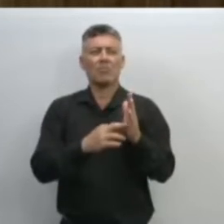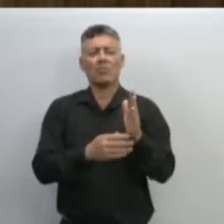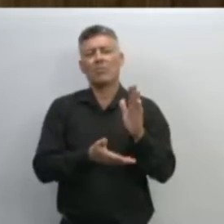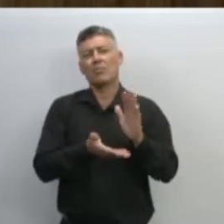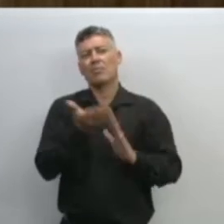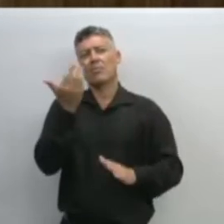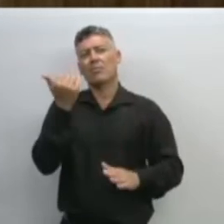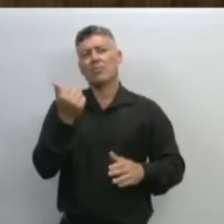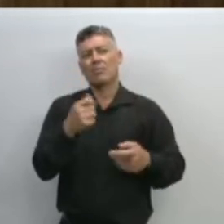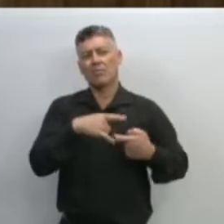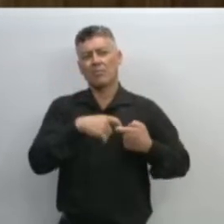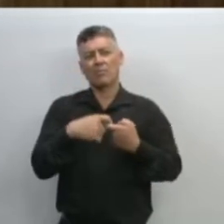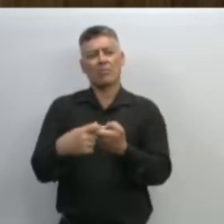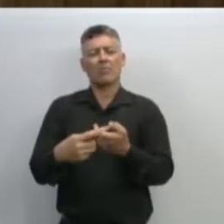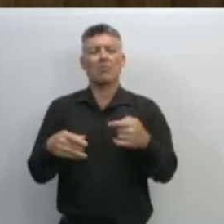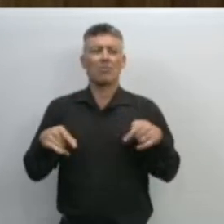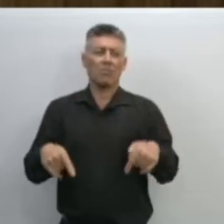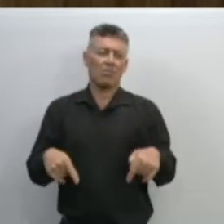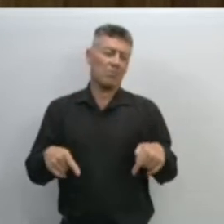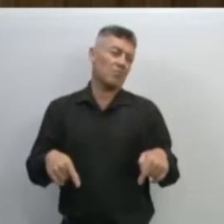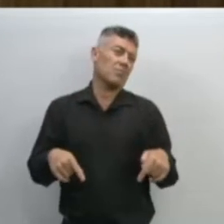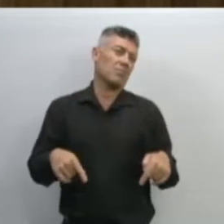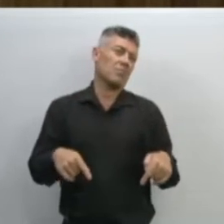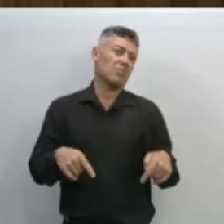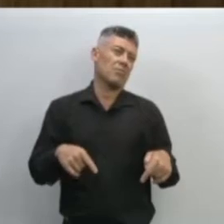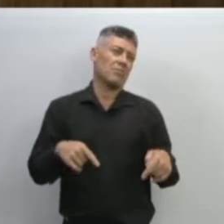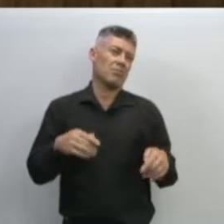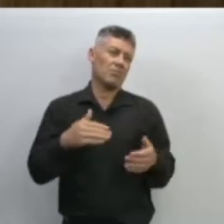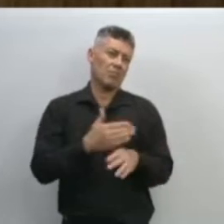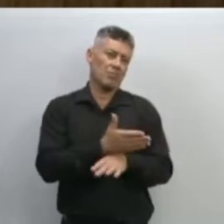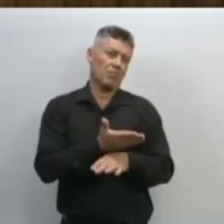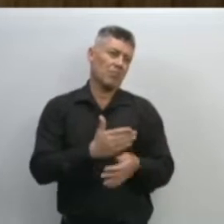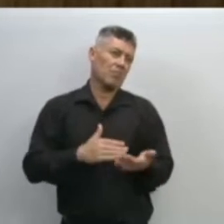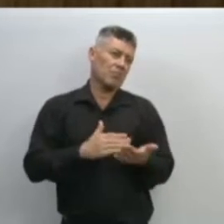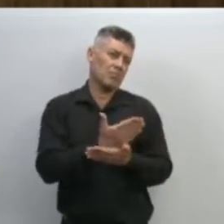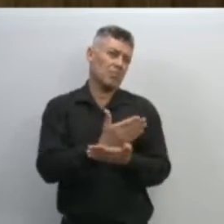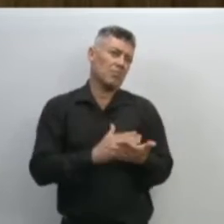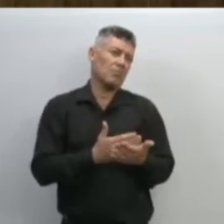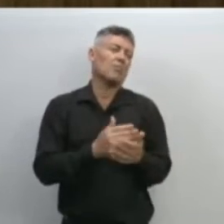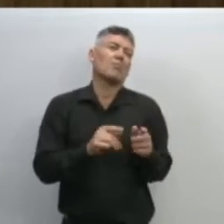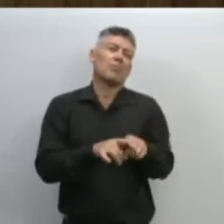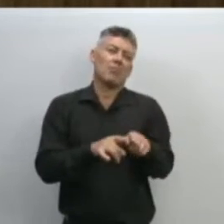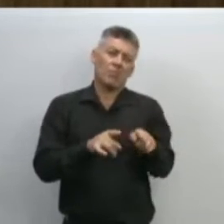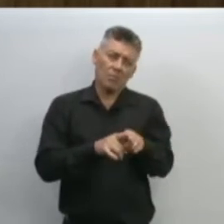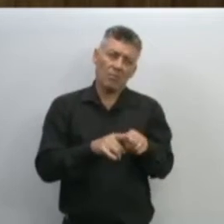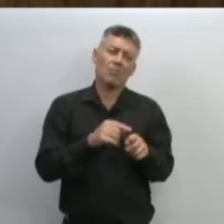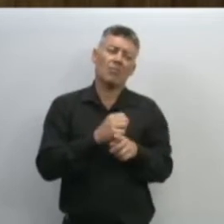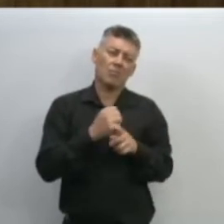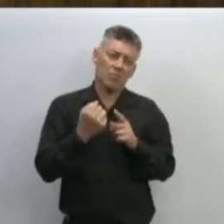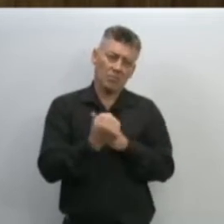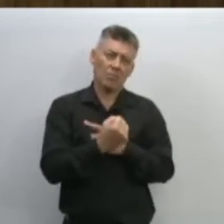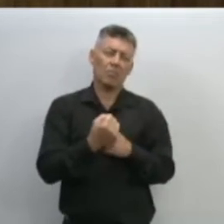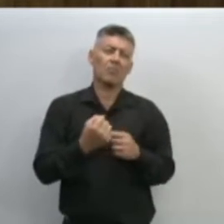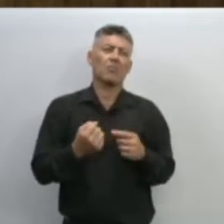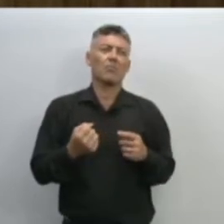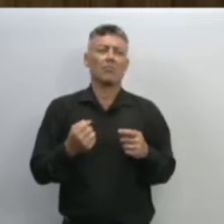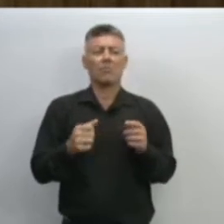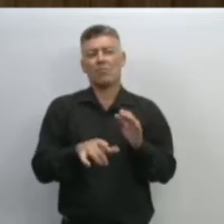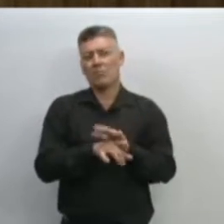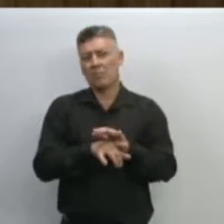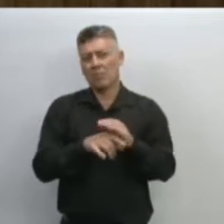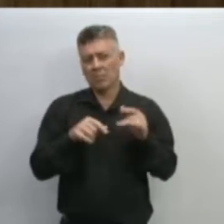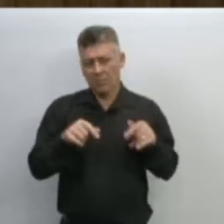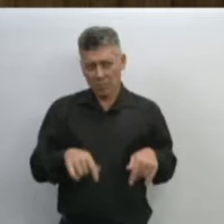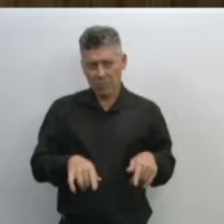retirada das carroças aqui. E uma questão de maus tratos é, mas é uma questão também social. E nessa lei, que foi aprovada por